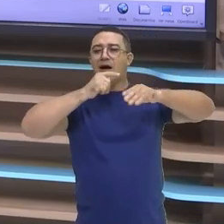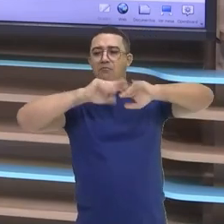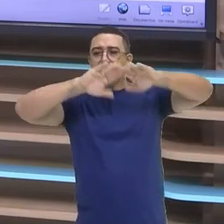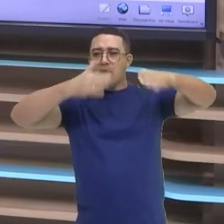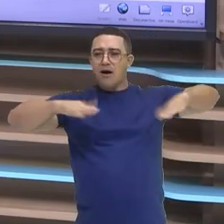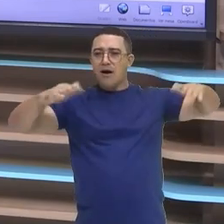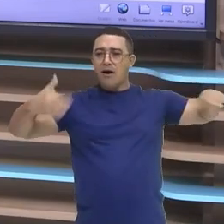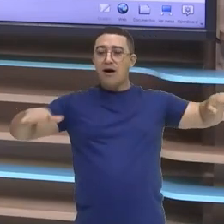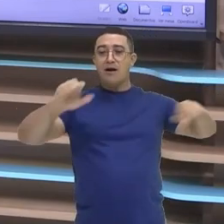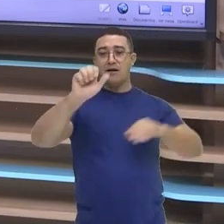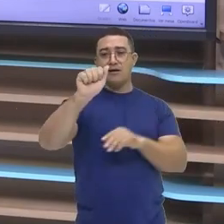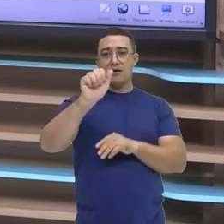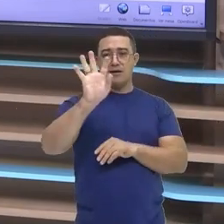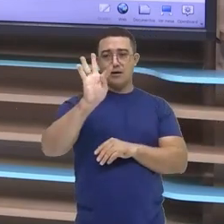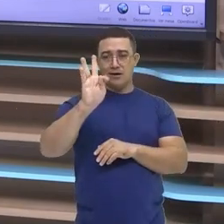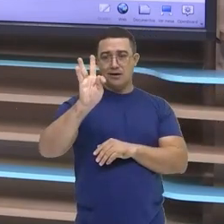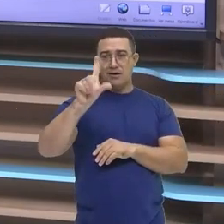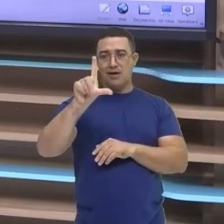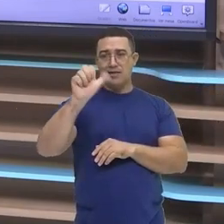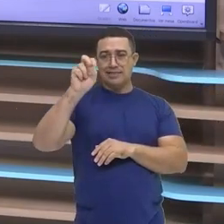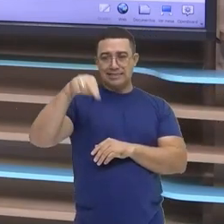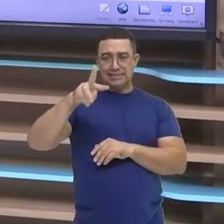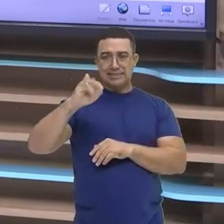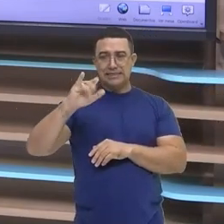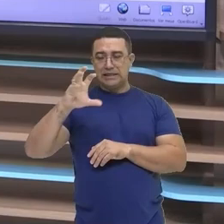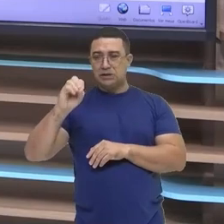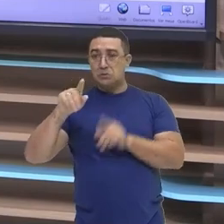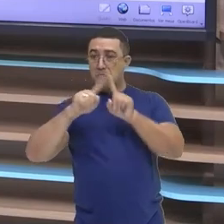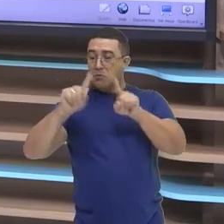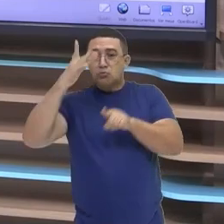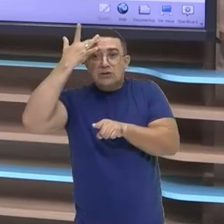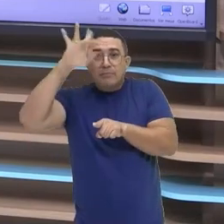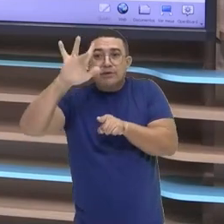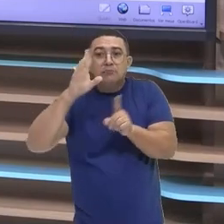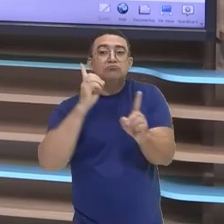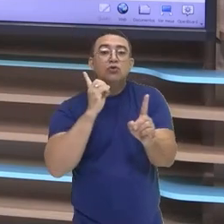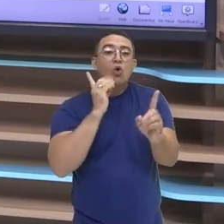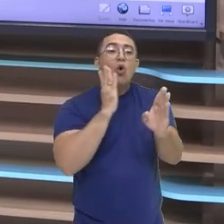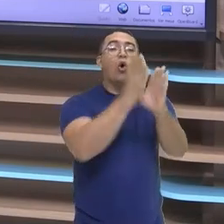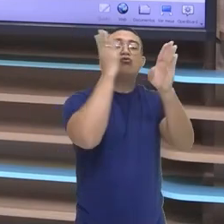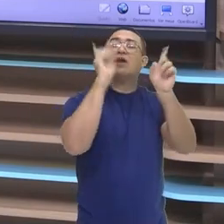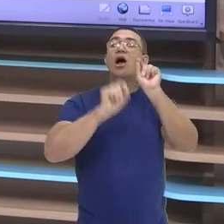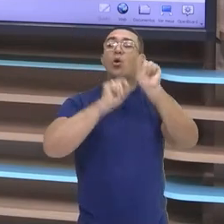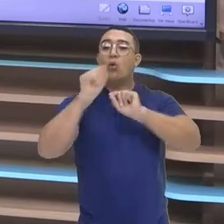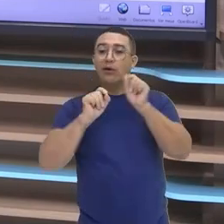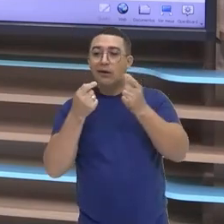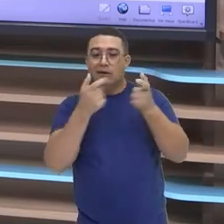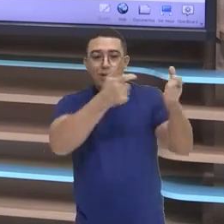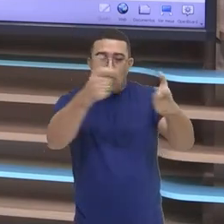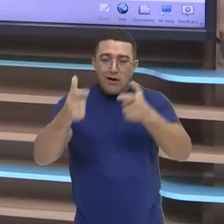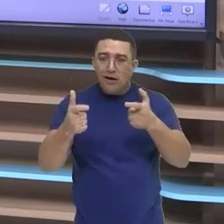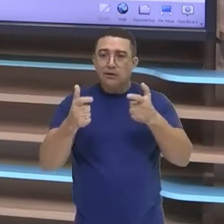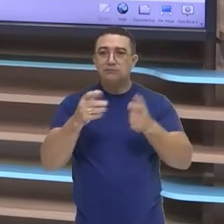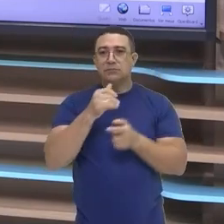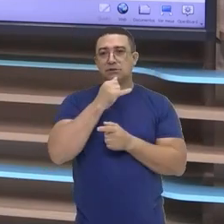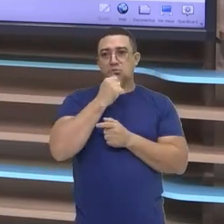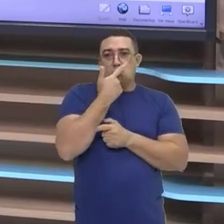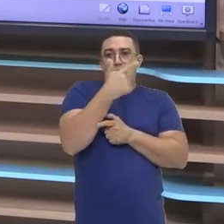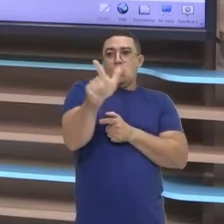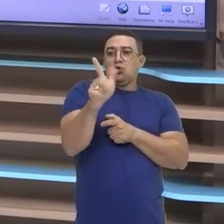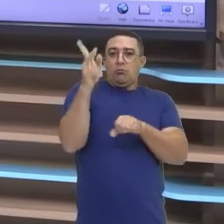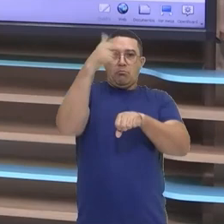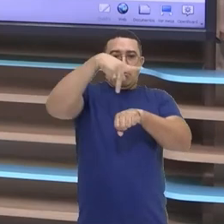mas praticamente sem saber o que iria encontrar ali pela frente, né? É como se eu chegasse, por exemplo, em um outro